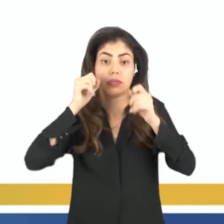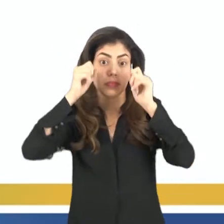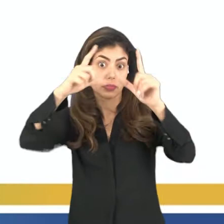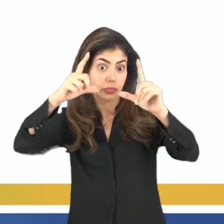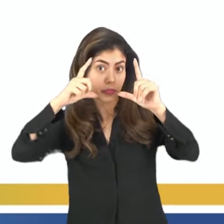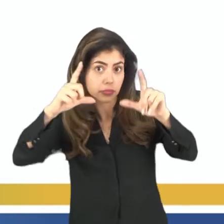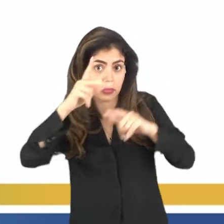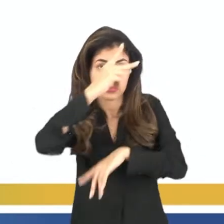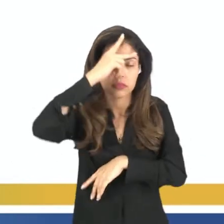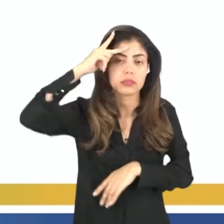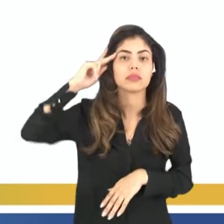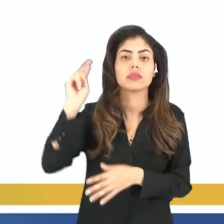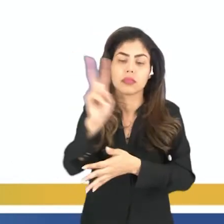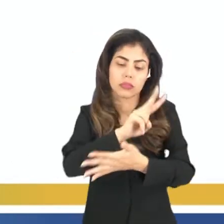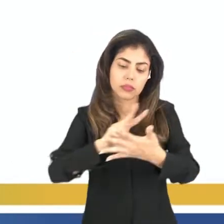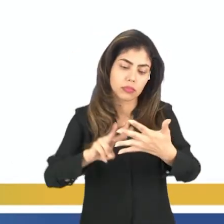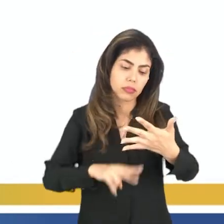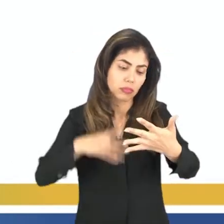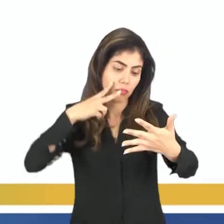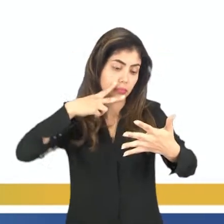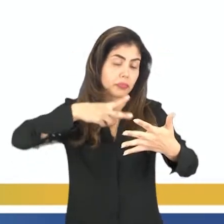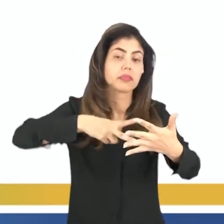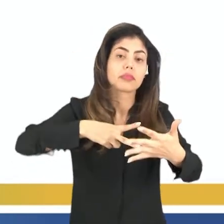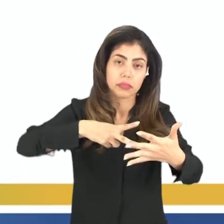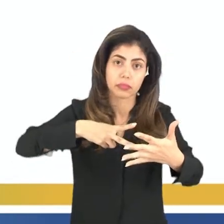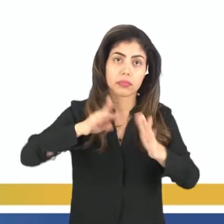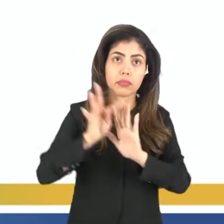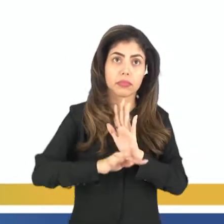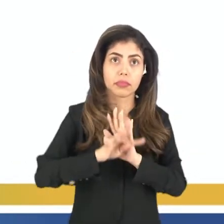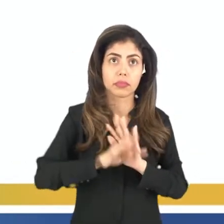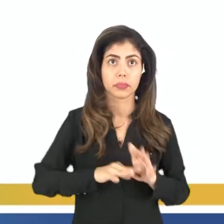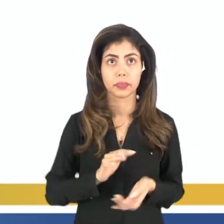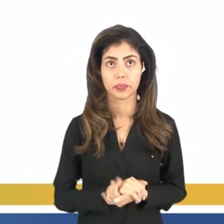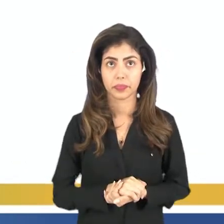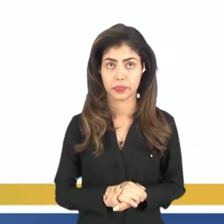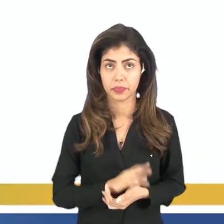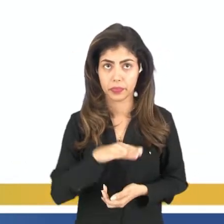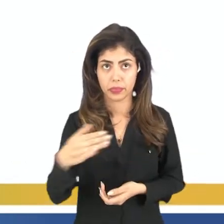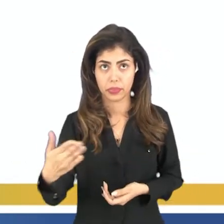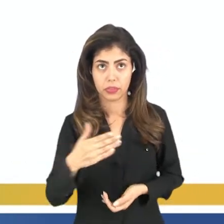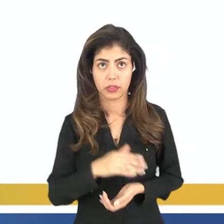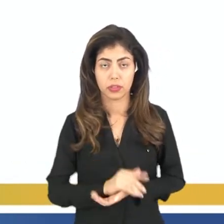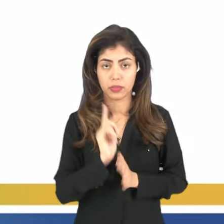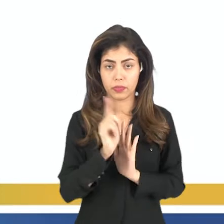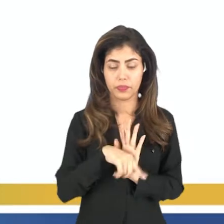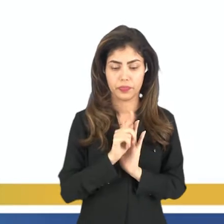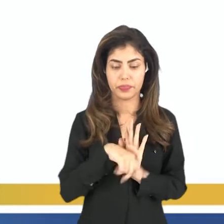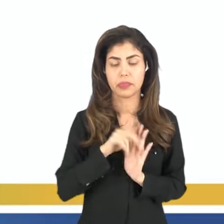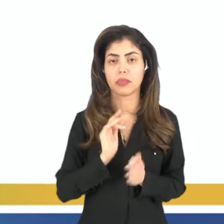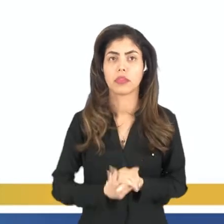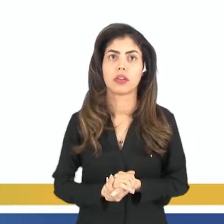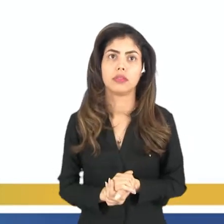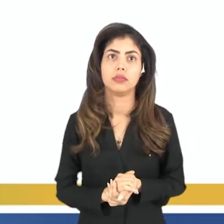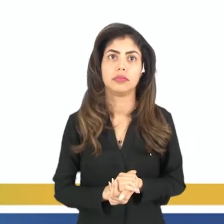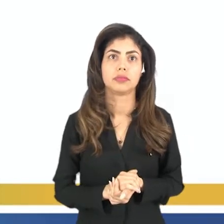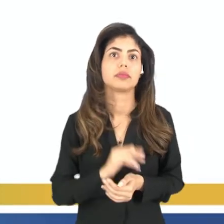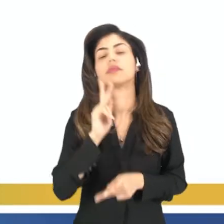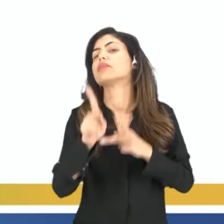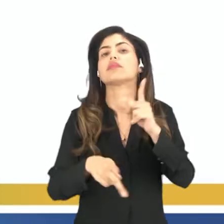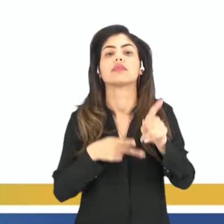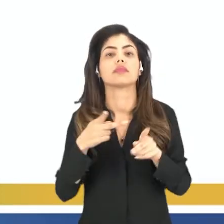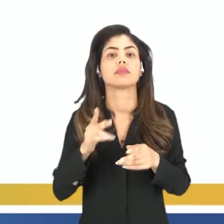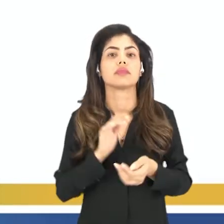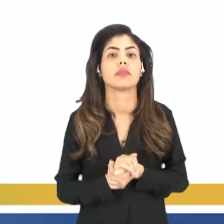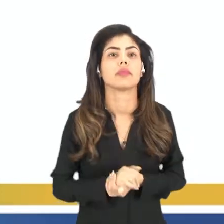a atenção das pessoas para que elas tenham interesse de ler o texto, né? Quanto ao gênero, certo? Público-alvo,